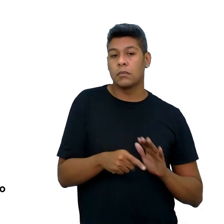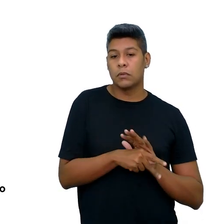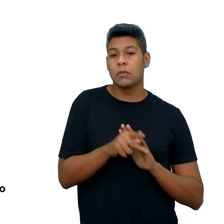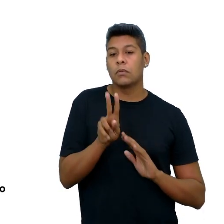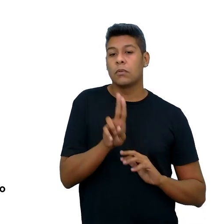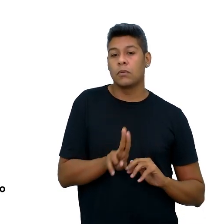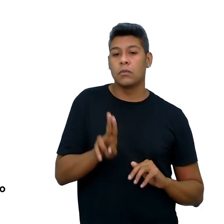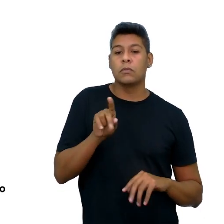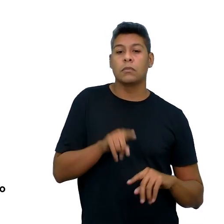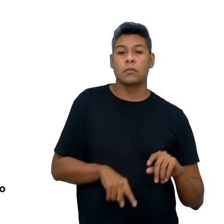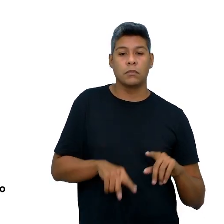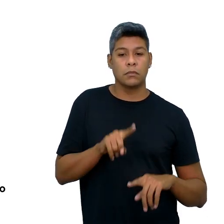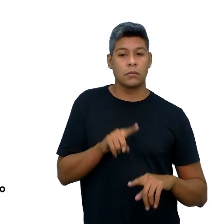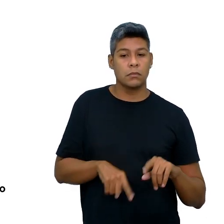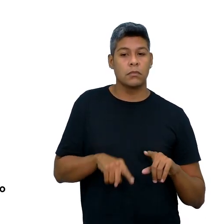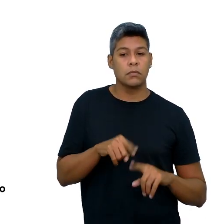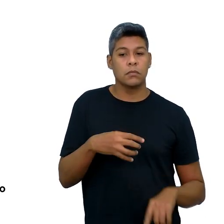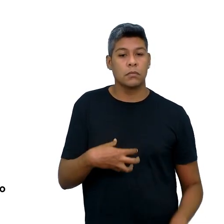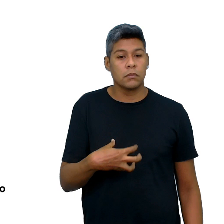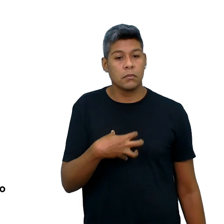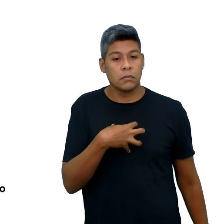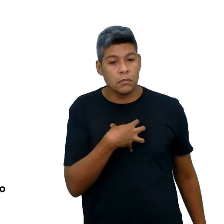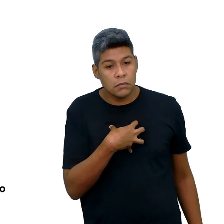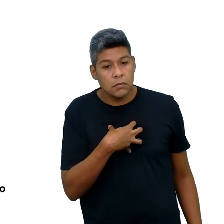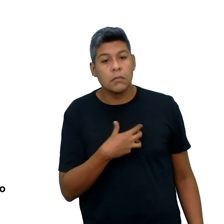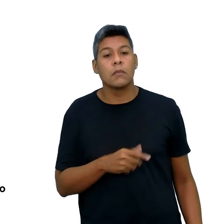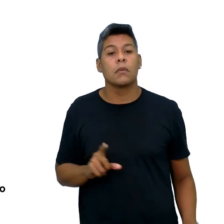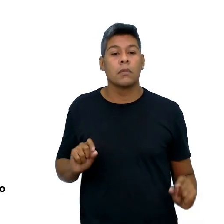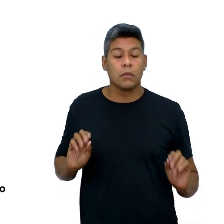de recursos para impactar, né, para